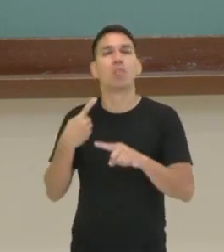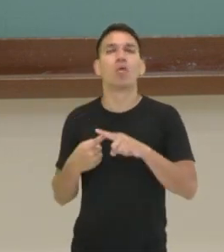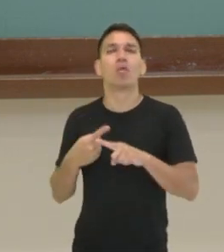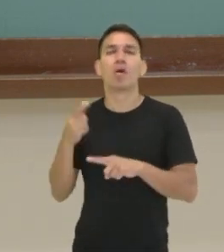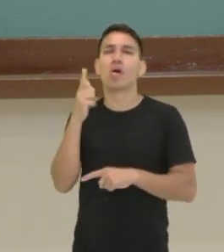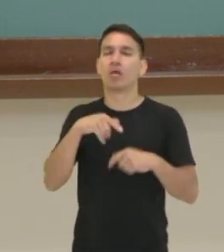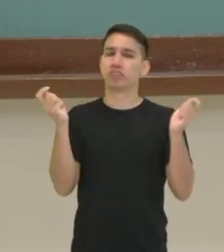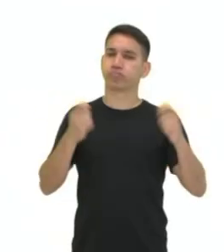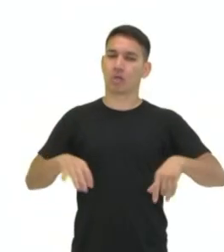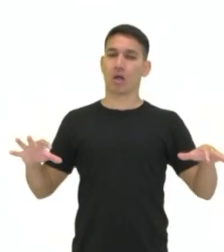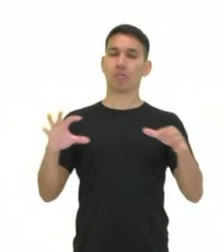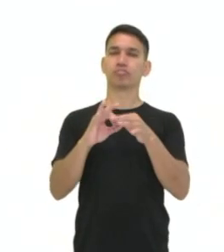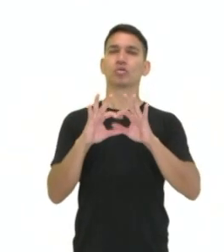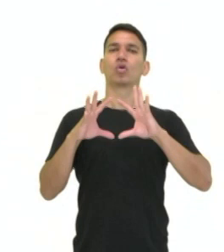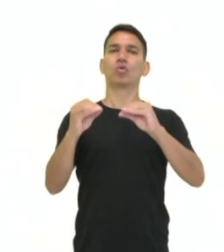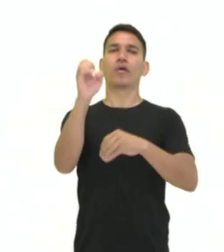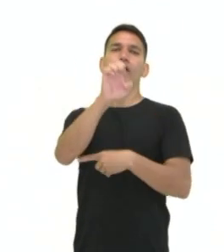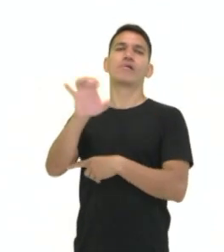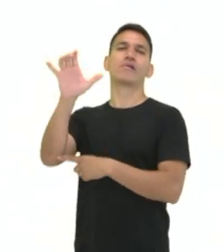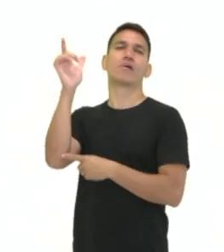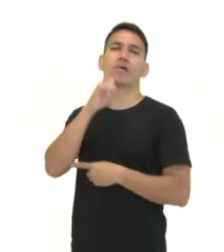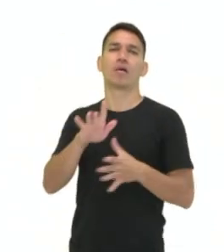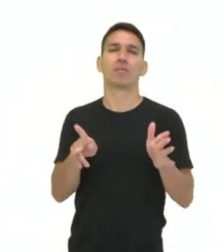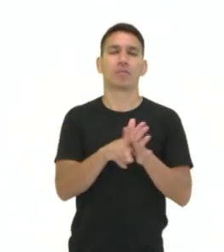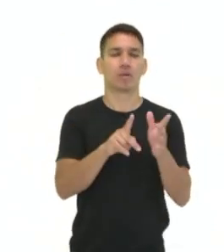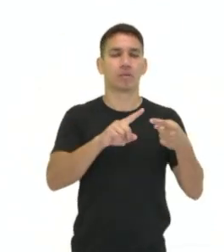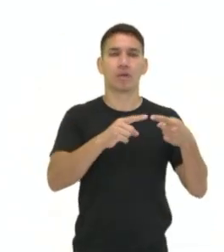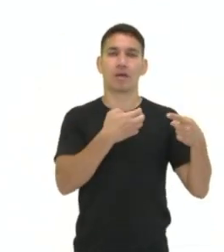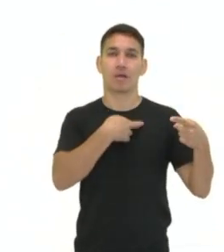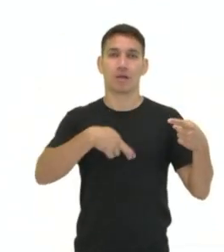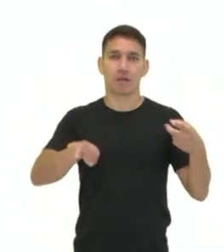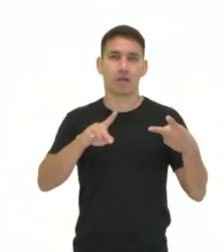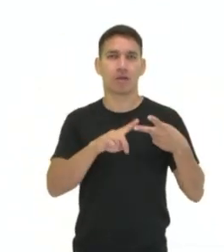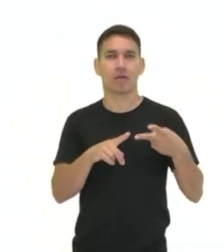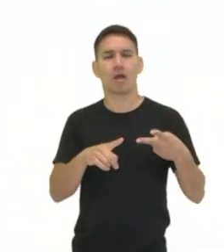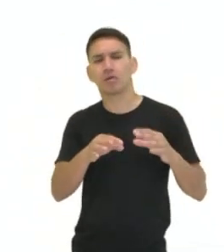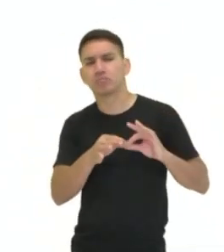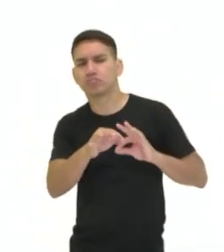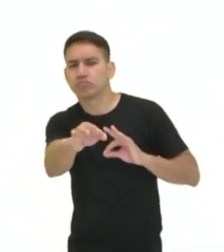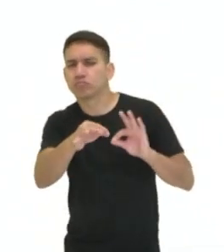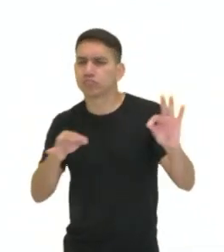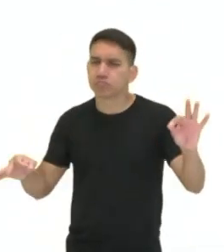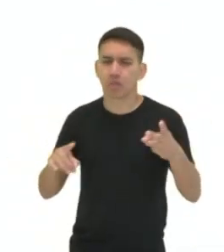período a Europa, fixando a religião, sistemas de medida, criação de monumentos